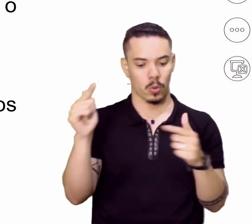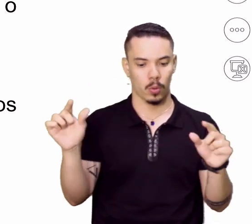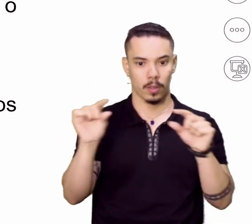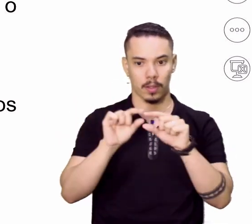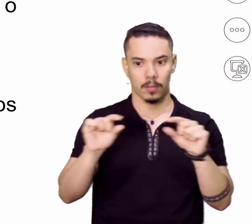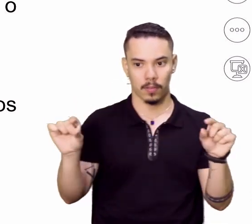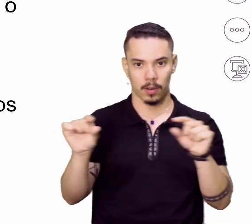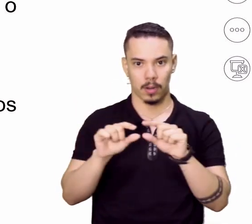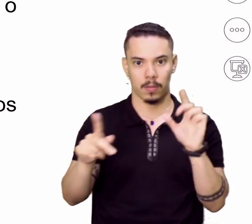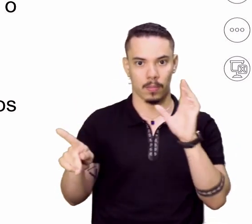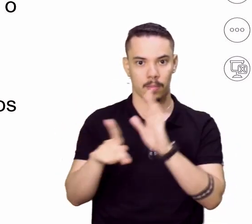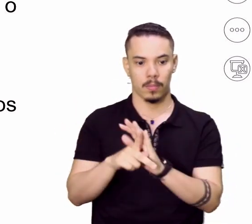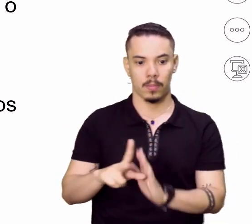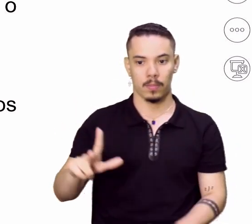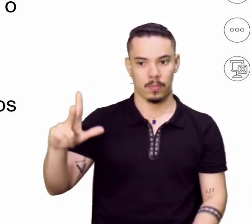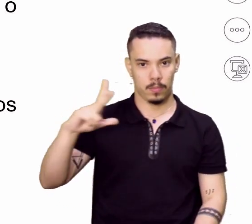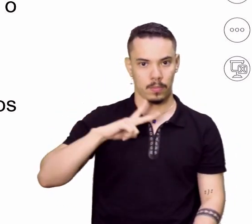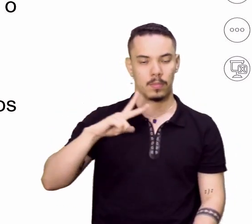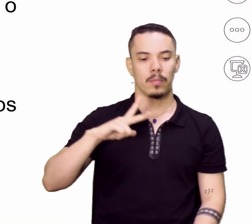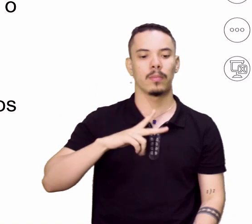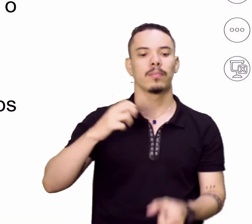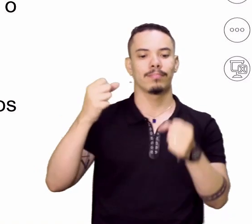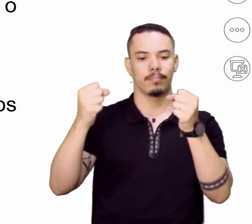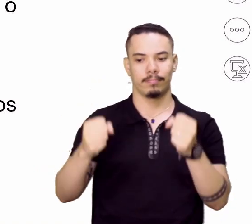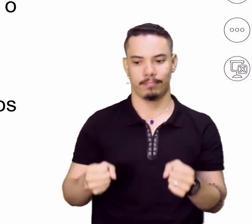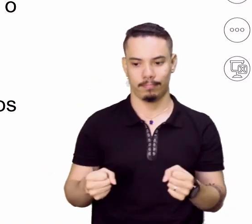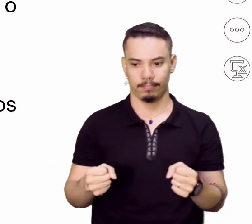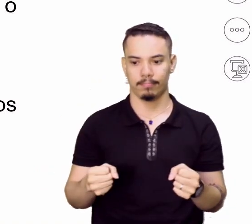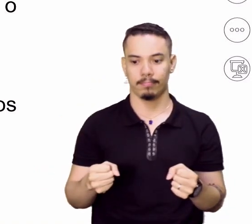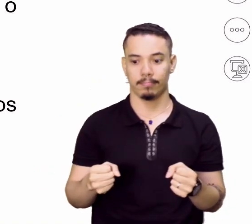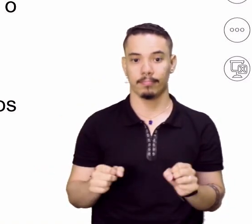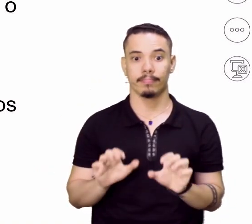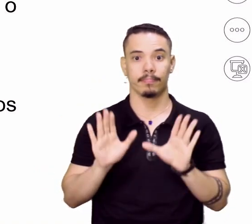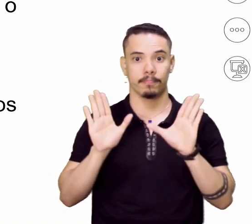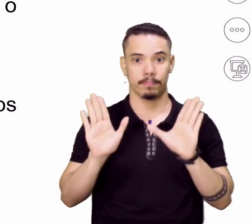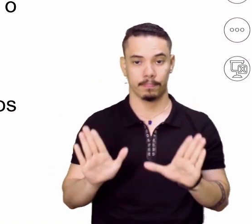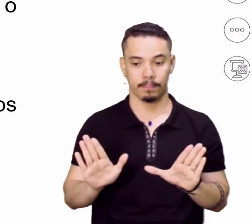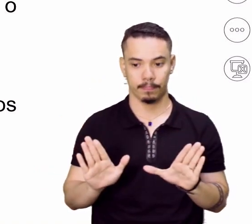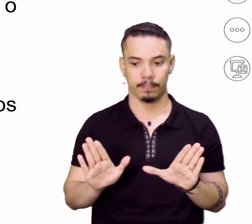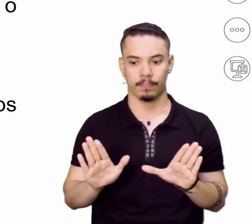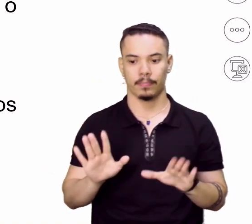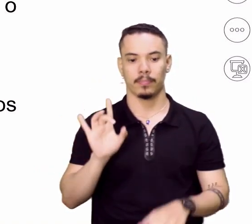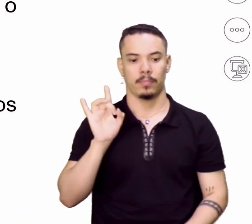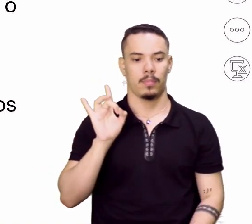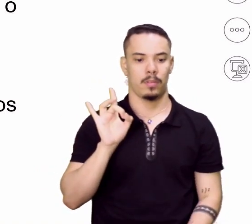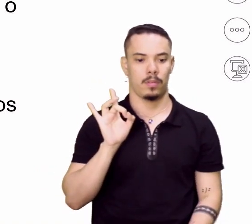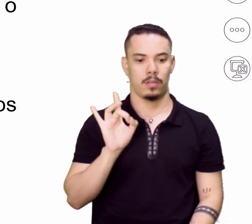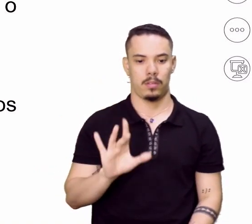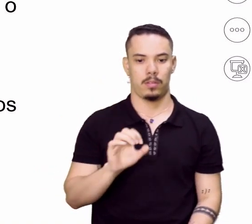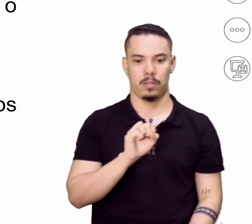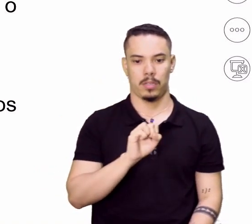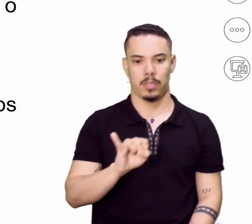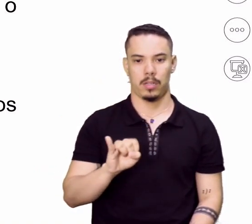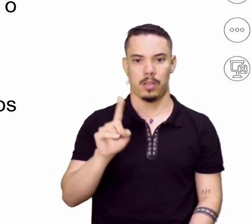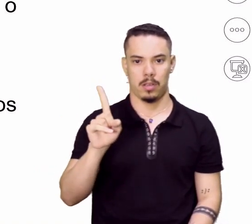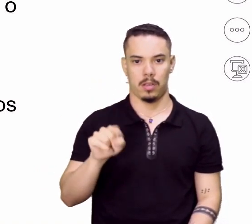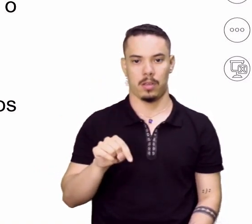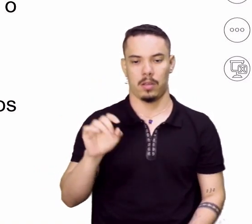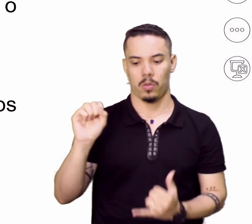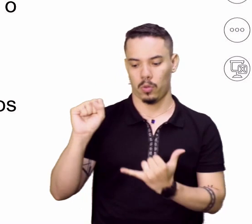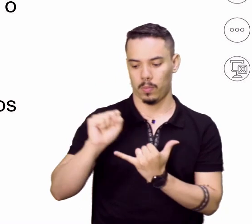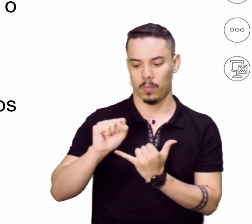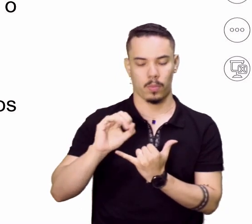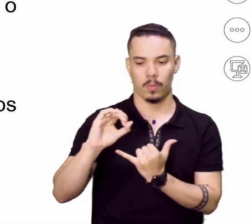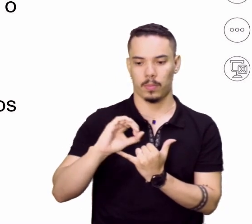orações restritivas, a gente pode omitir, porém, só quando ele for o objeto da frase. Se o